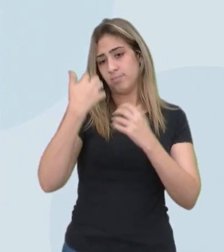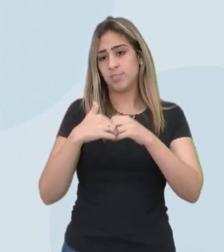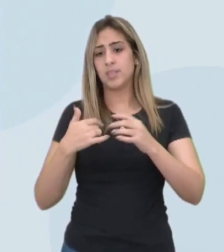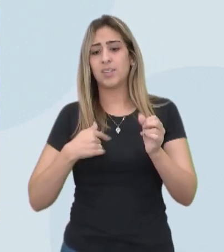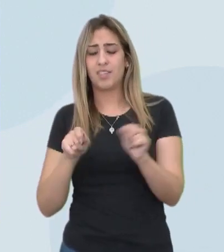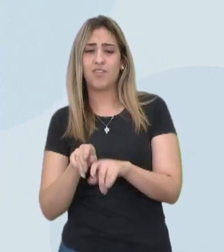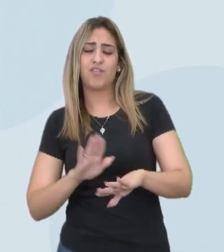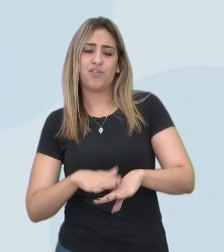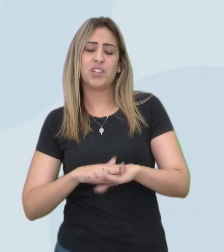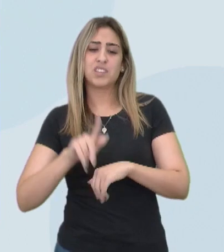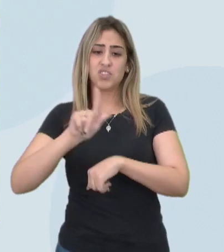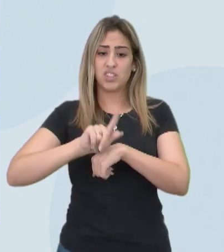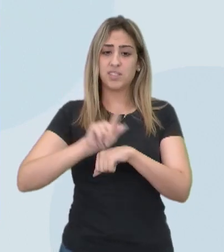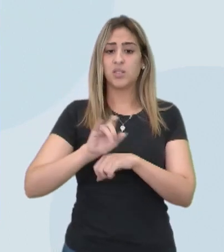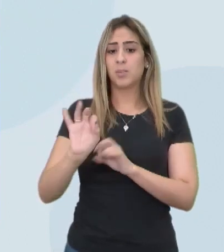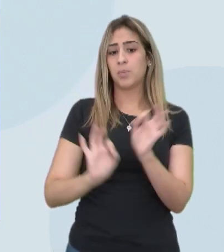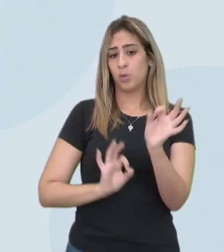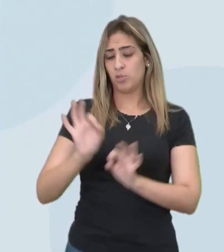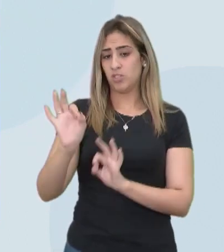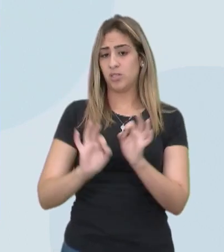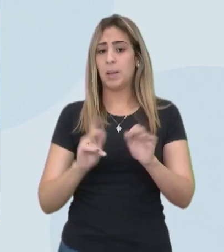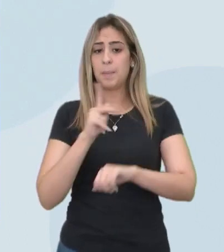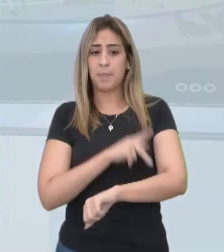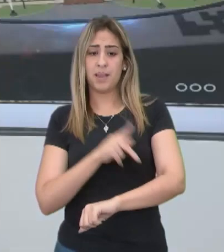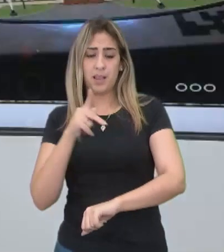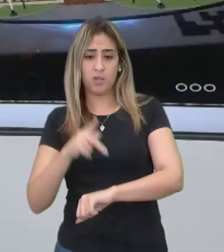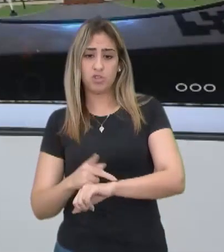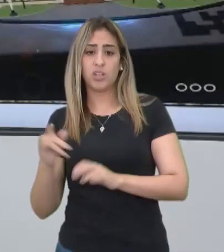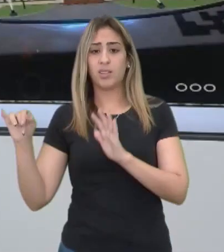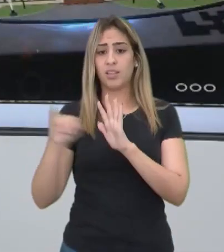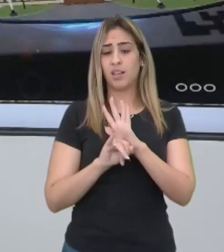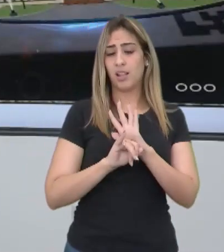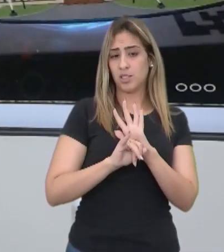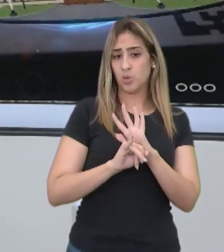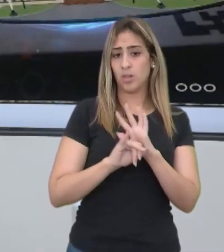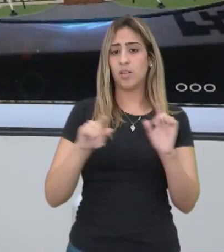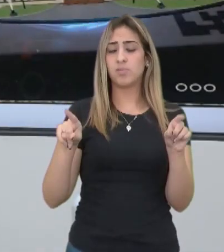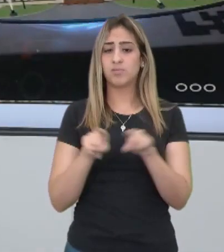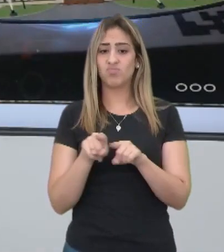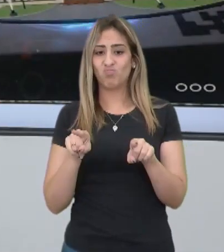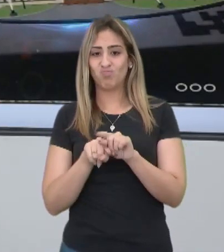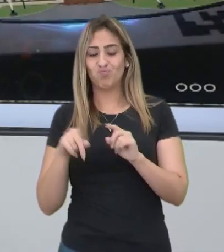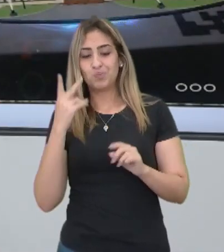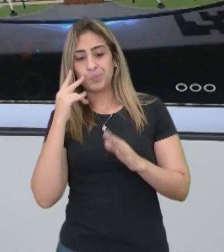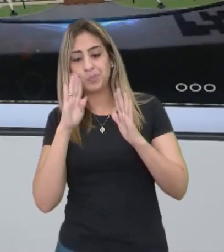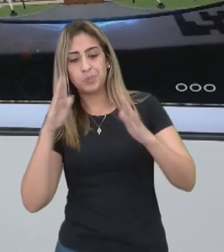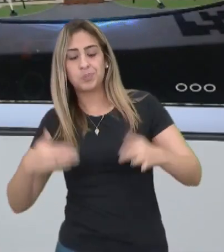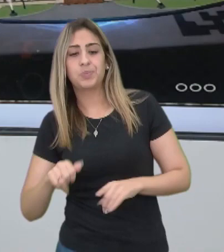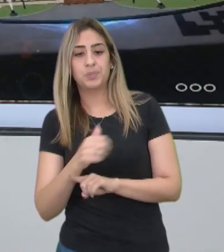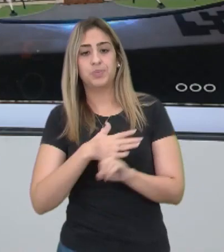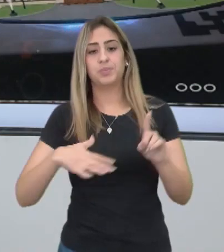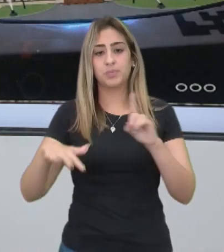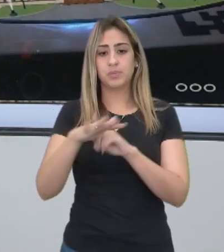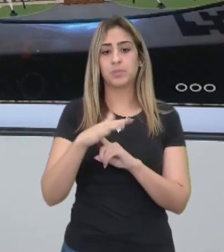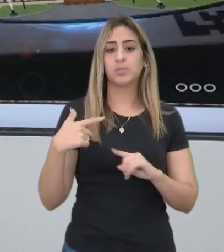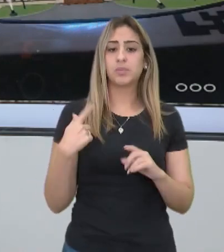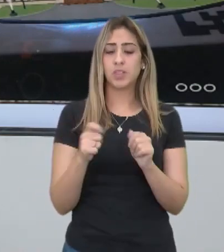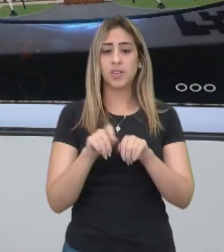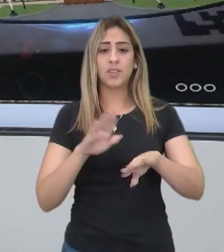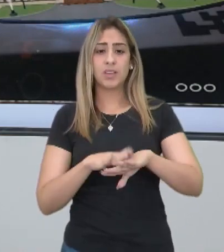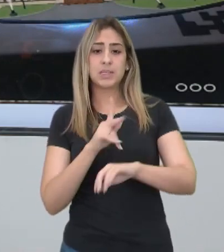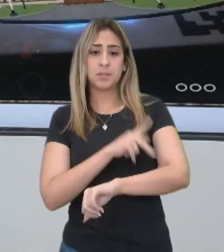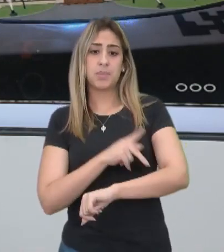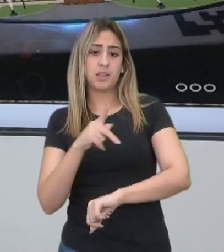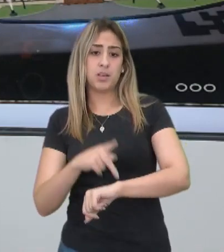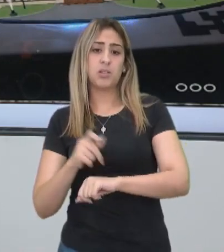e fiz gestão de projetos, pedagogia internacional, voltado pelo social, tanto que eu fiz